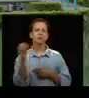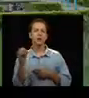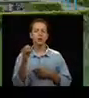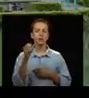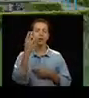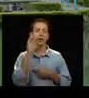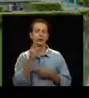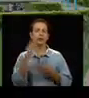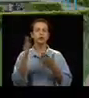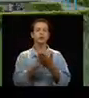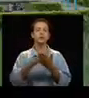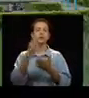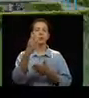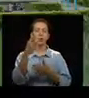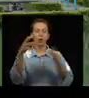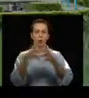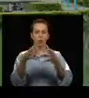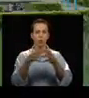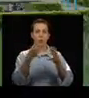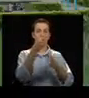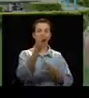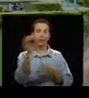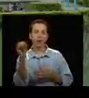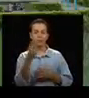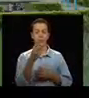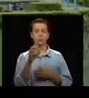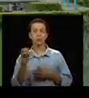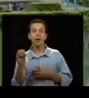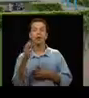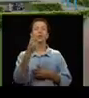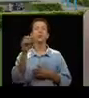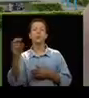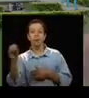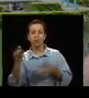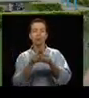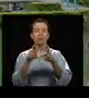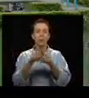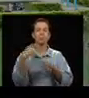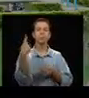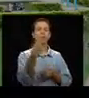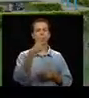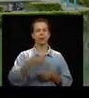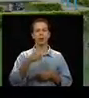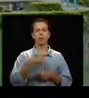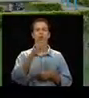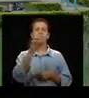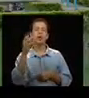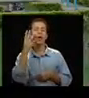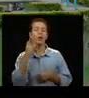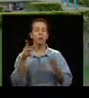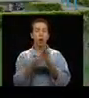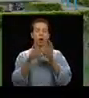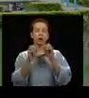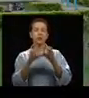São 600 crianças divididas em 3 grupos. 3 grupos de 200. Enquanto nós temos conosco 200